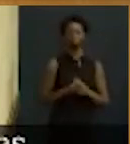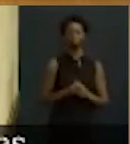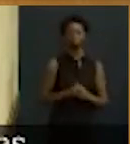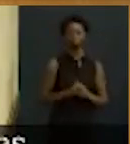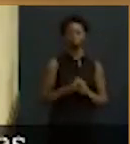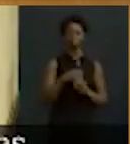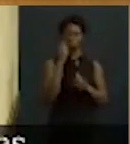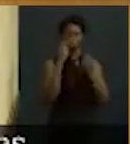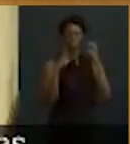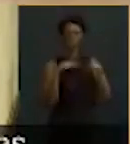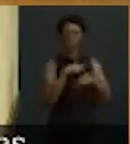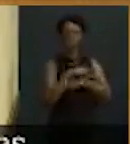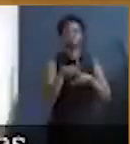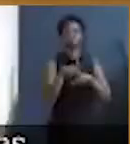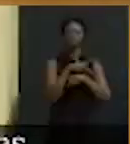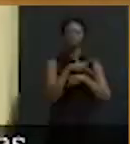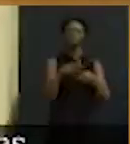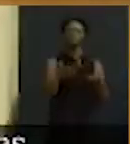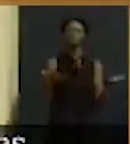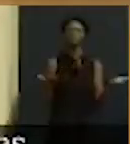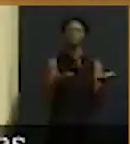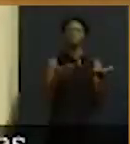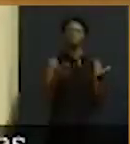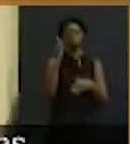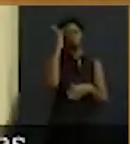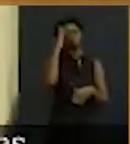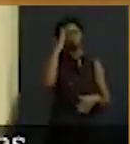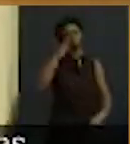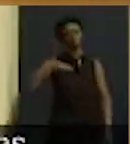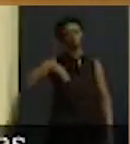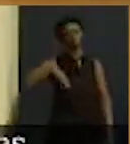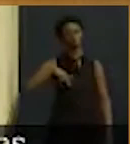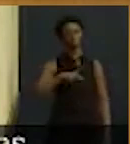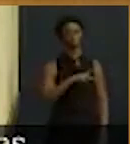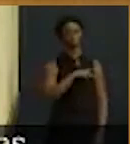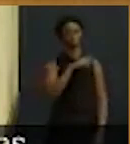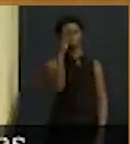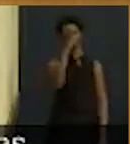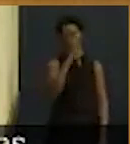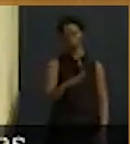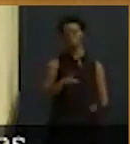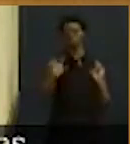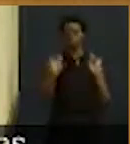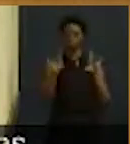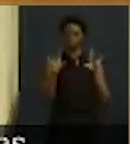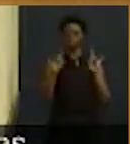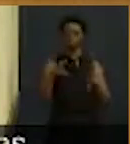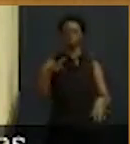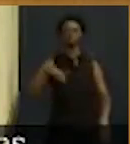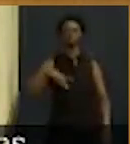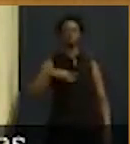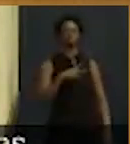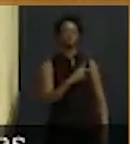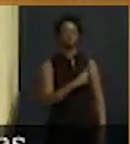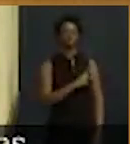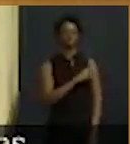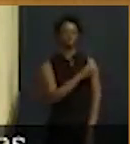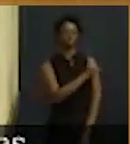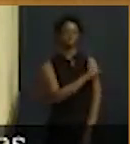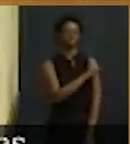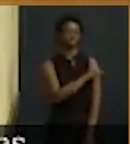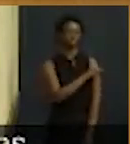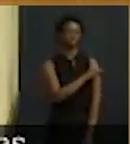países ocidentais, a saber, o Ministério Público Brasileiro, em especial o Ministério Público do Estado do Rio de